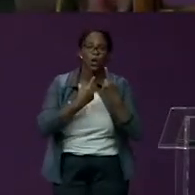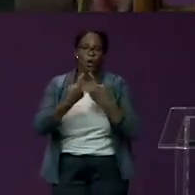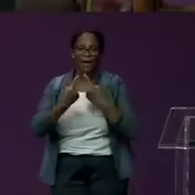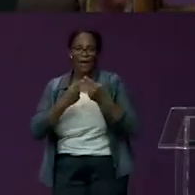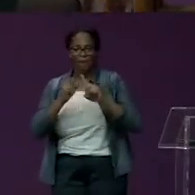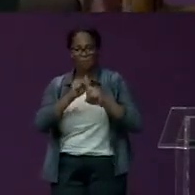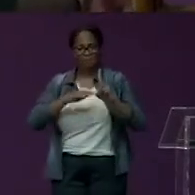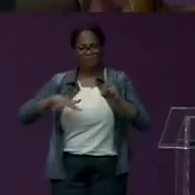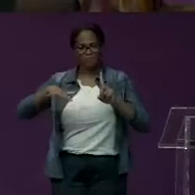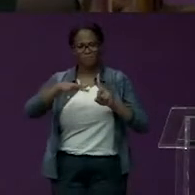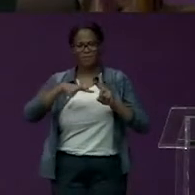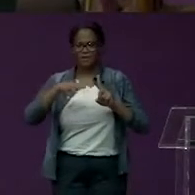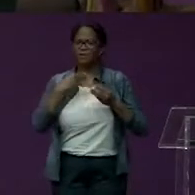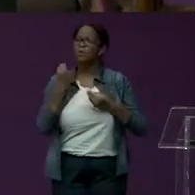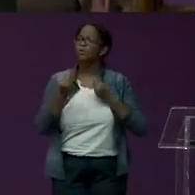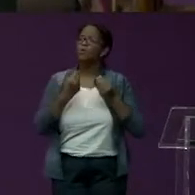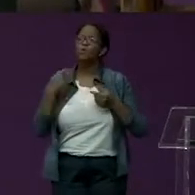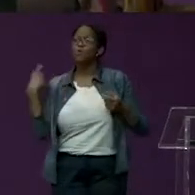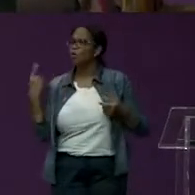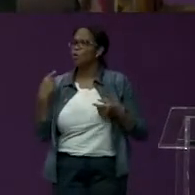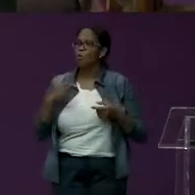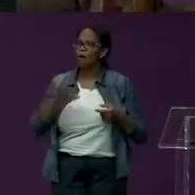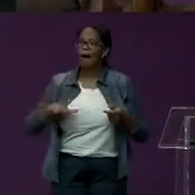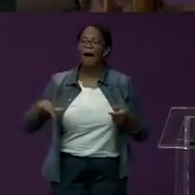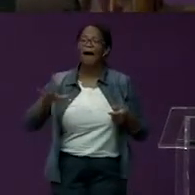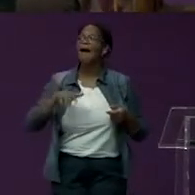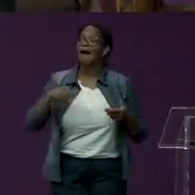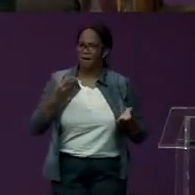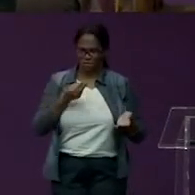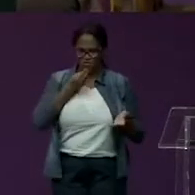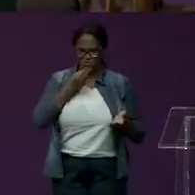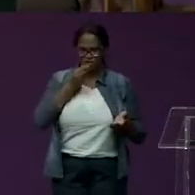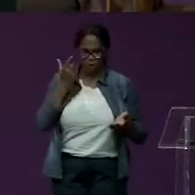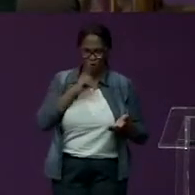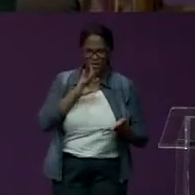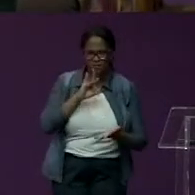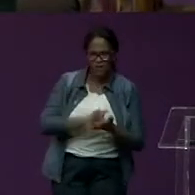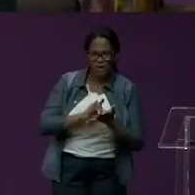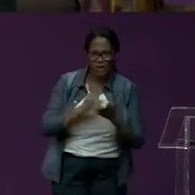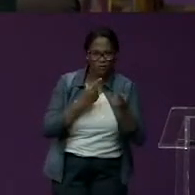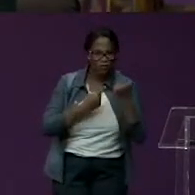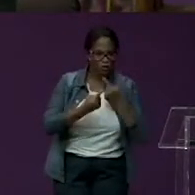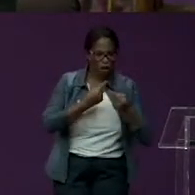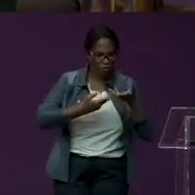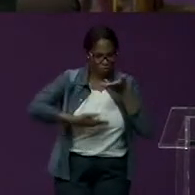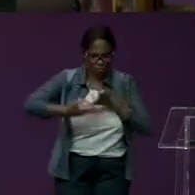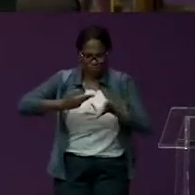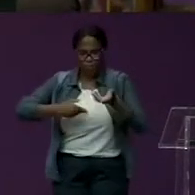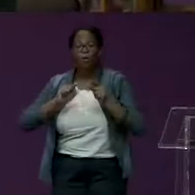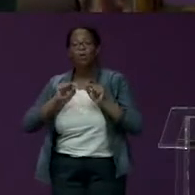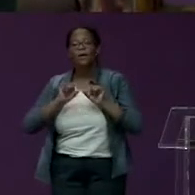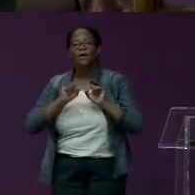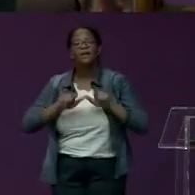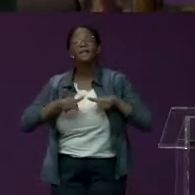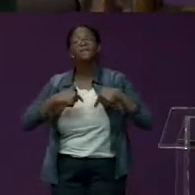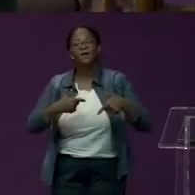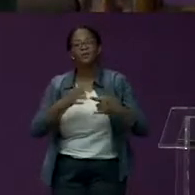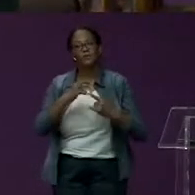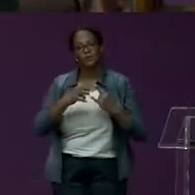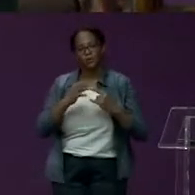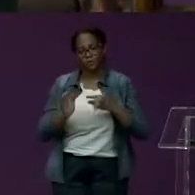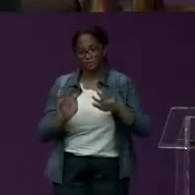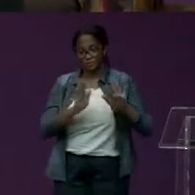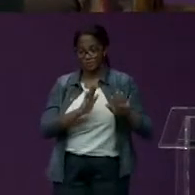sociedade. Como é que a gente tá nessa área? A gente está conseguindo efetivar esse diálogo? O que, que a gente tem feito para isso? Eu acho